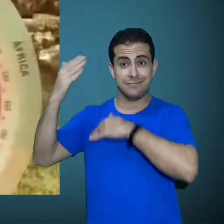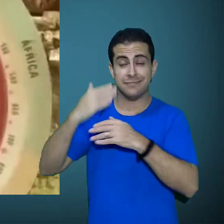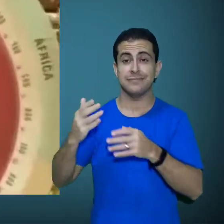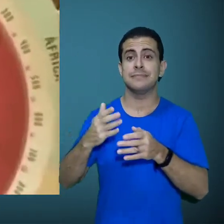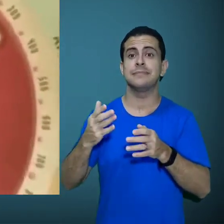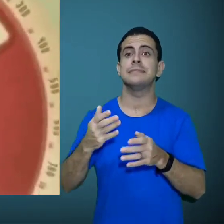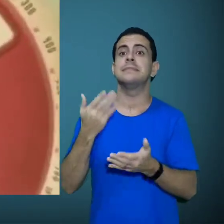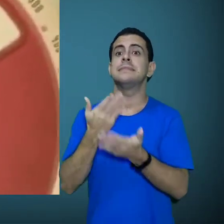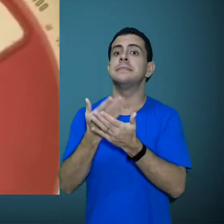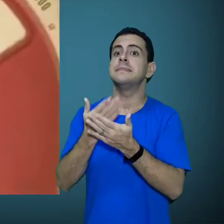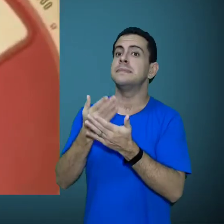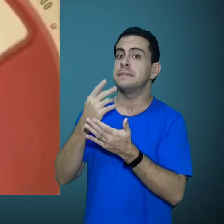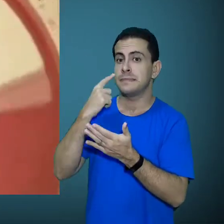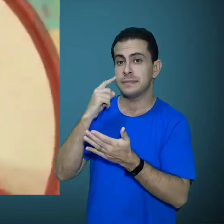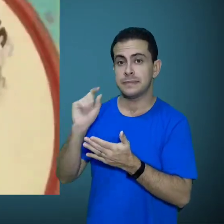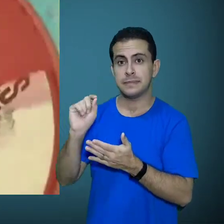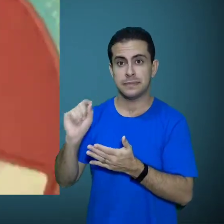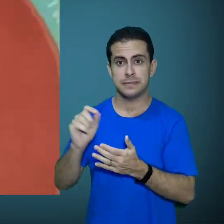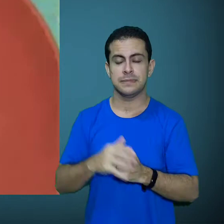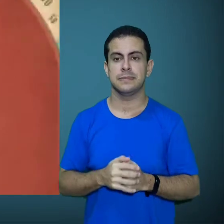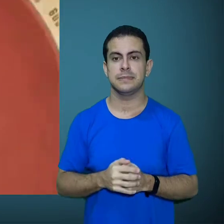último episódio de Grandes Civilizações.